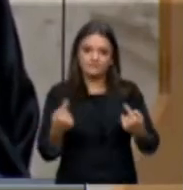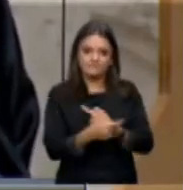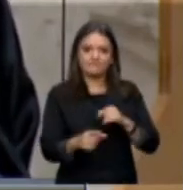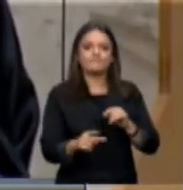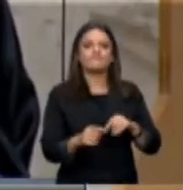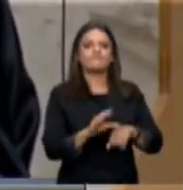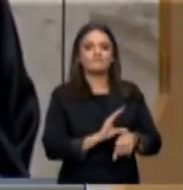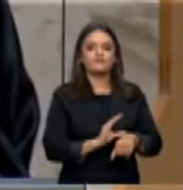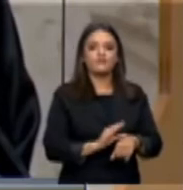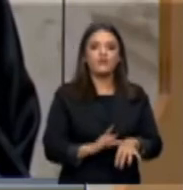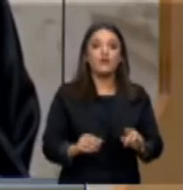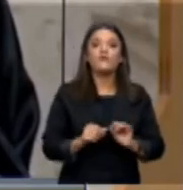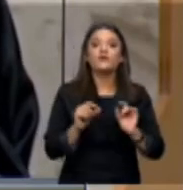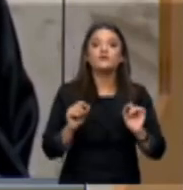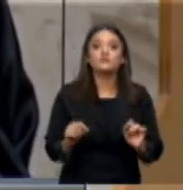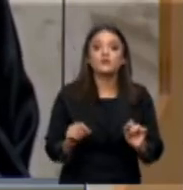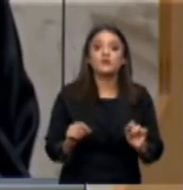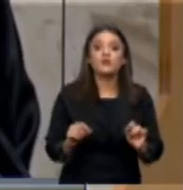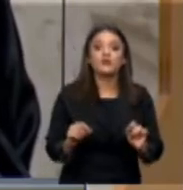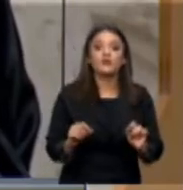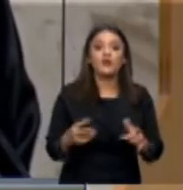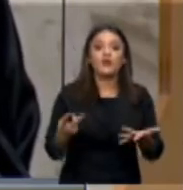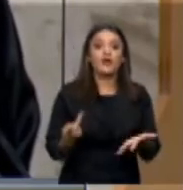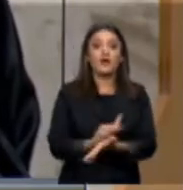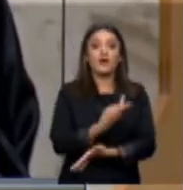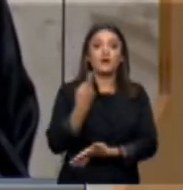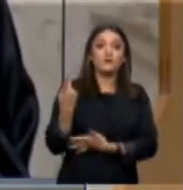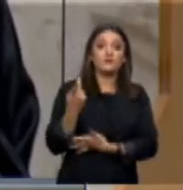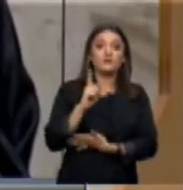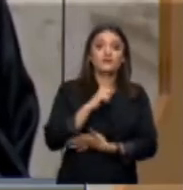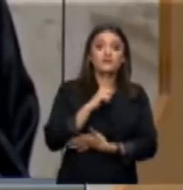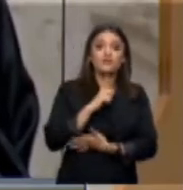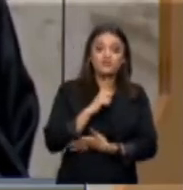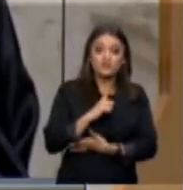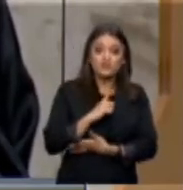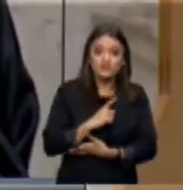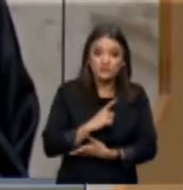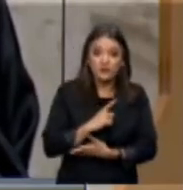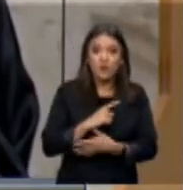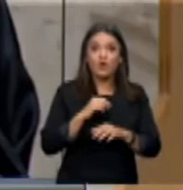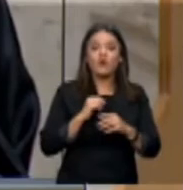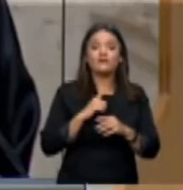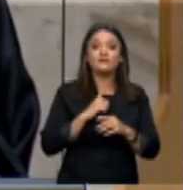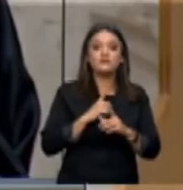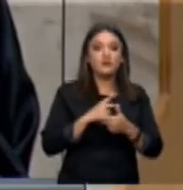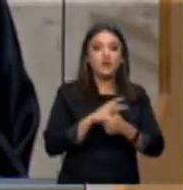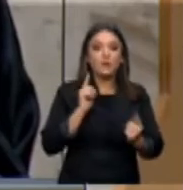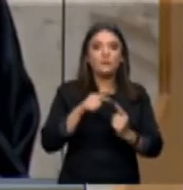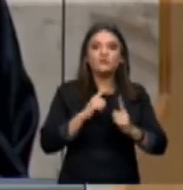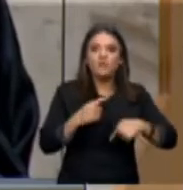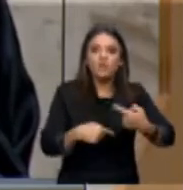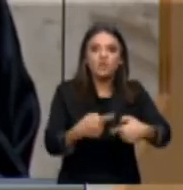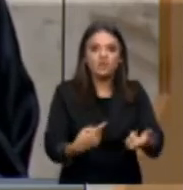termina por criar uma condição meramente potestativa. sem que tenha o